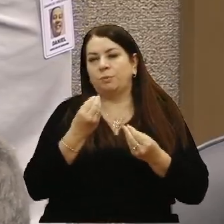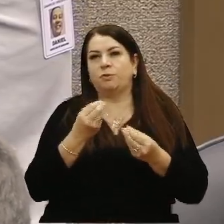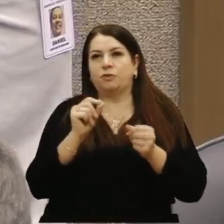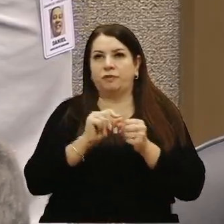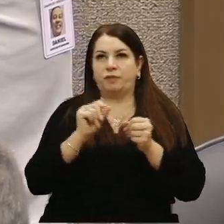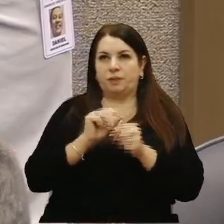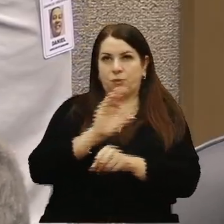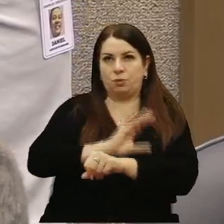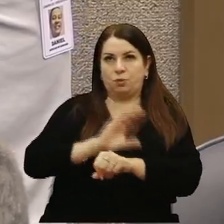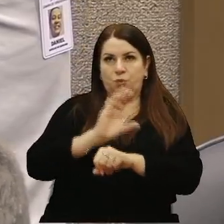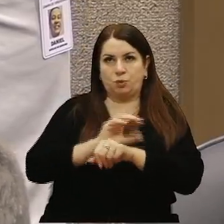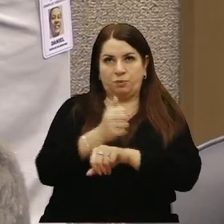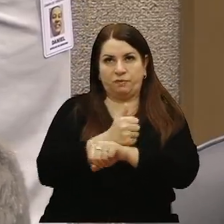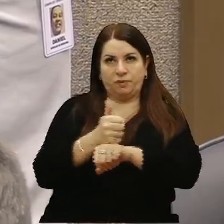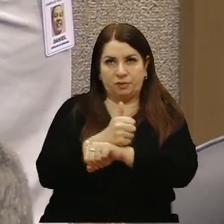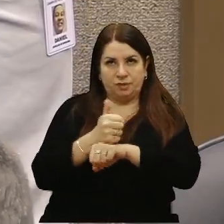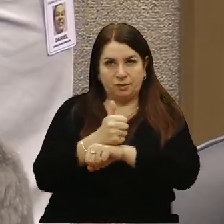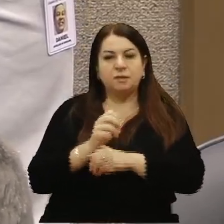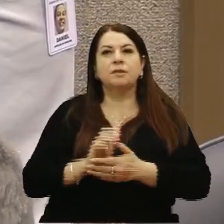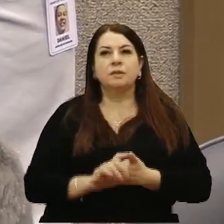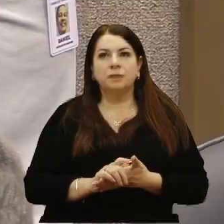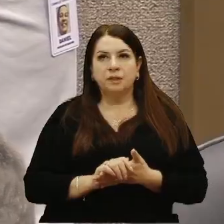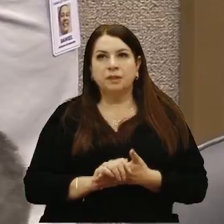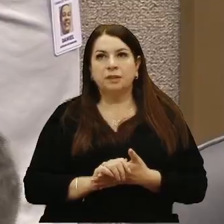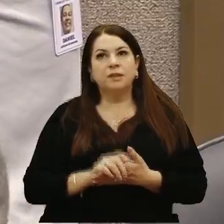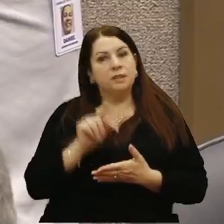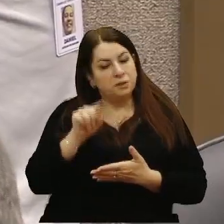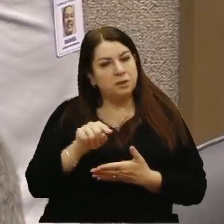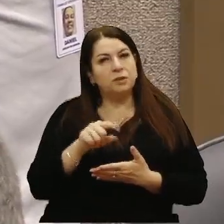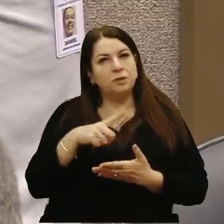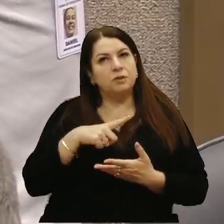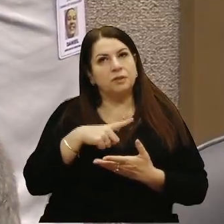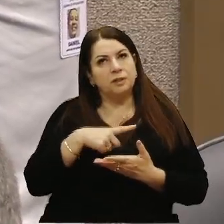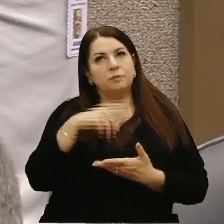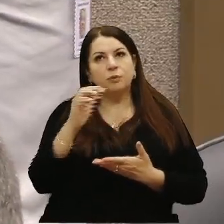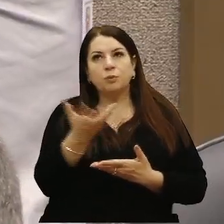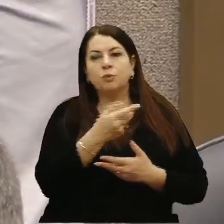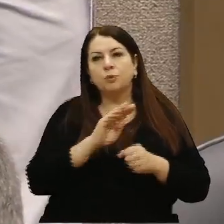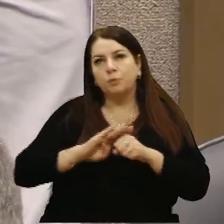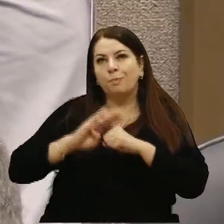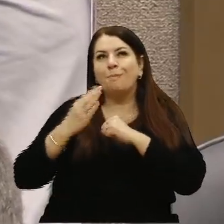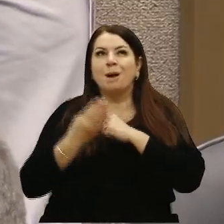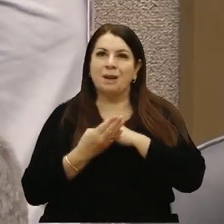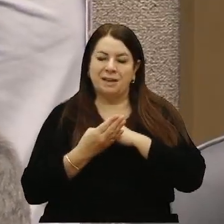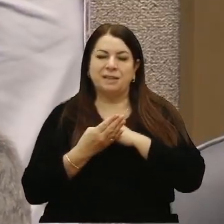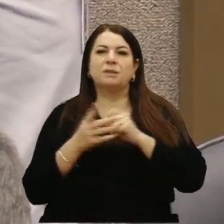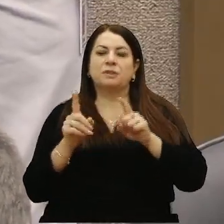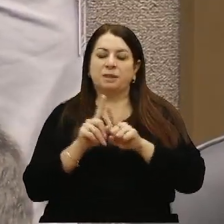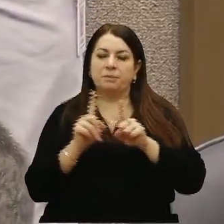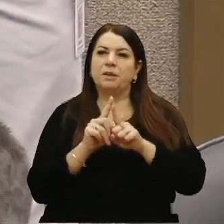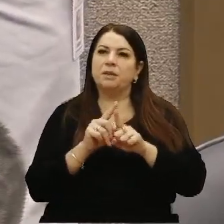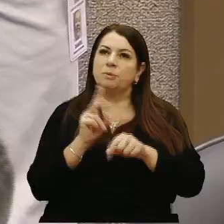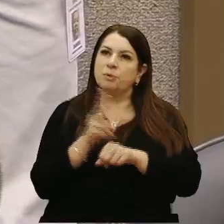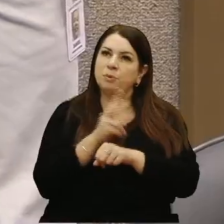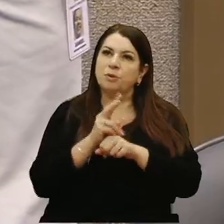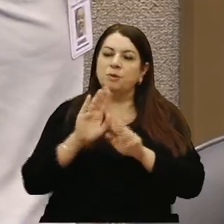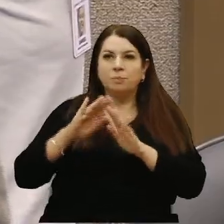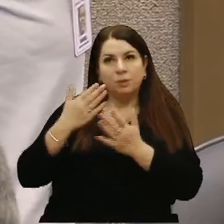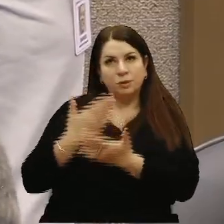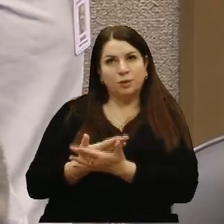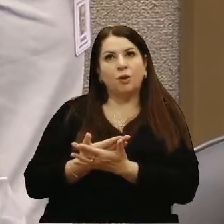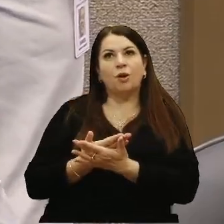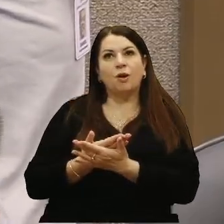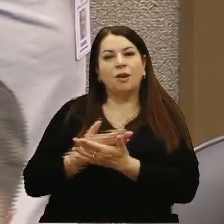fazer um curso profissionalizante. E isso deve ser estendido aos bairros. Nós já estamos buscando uma escola na